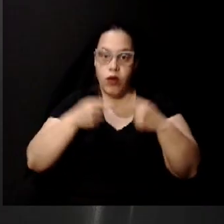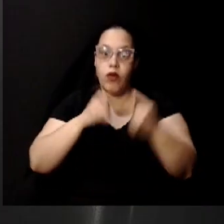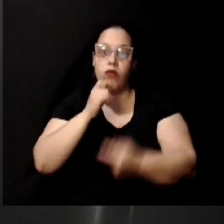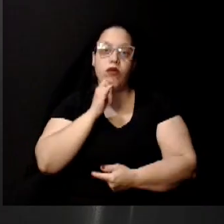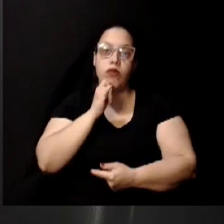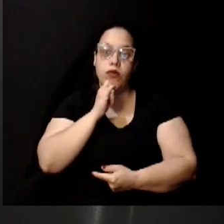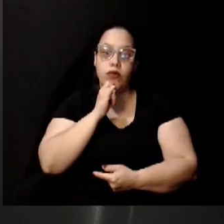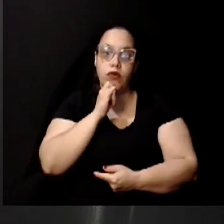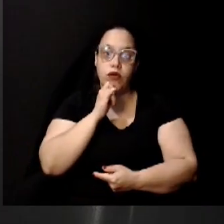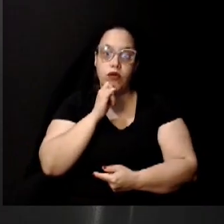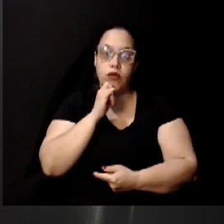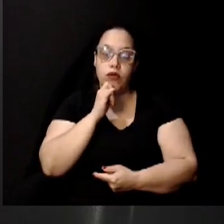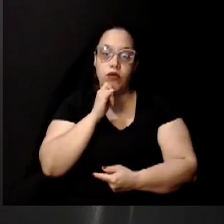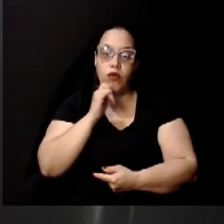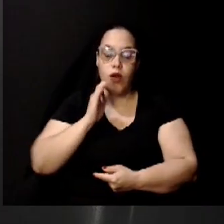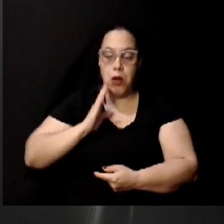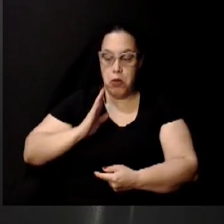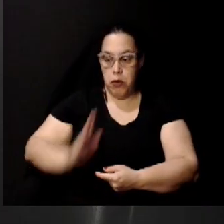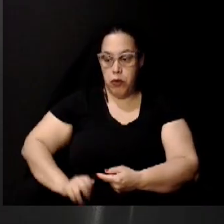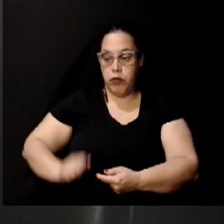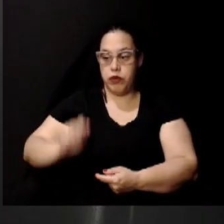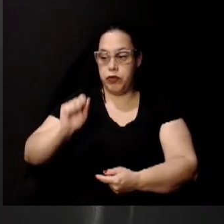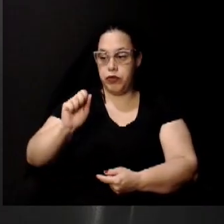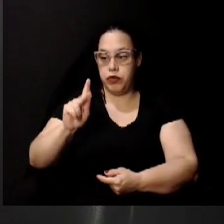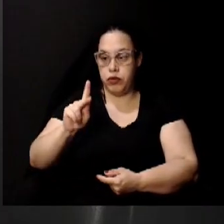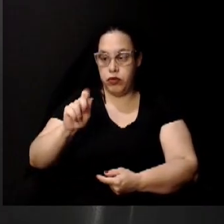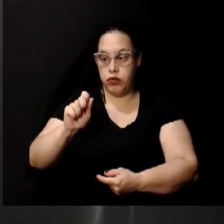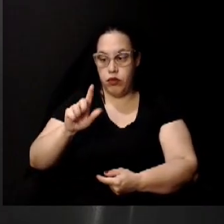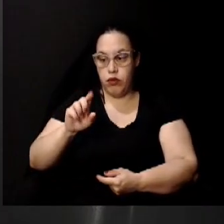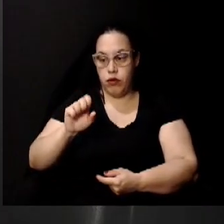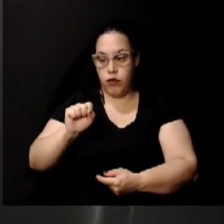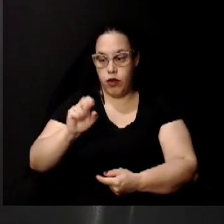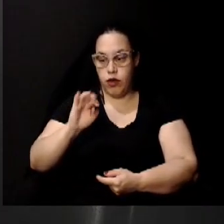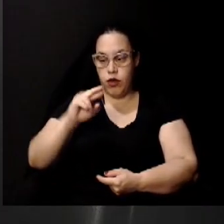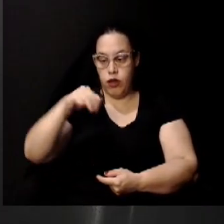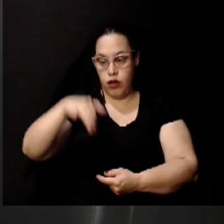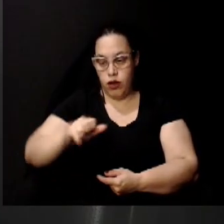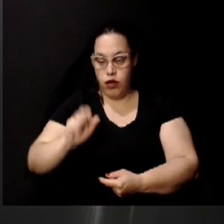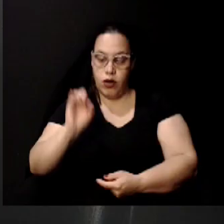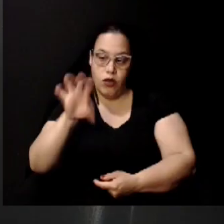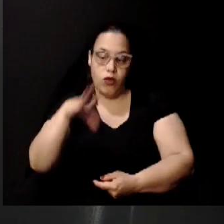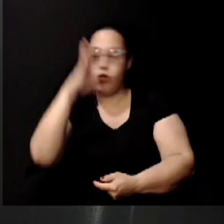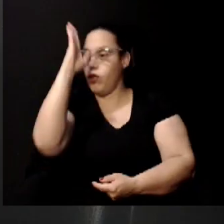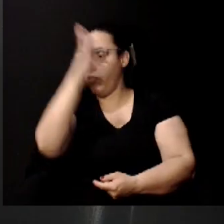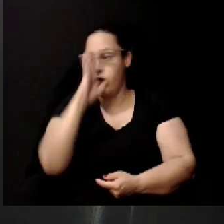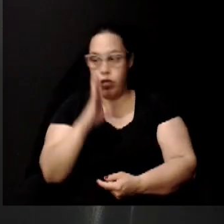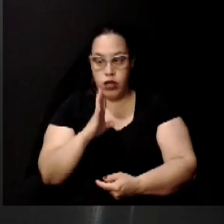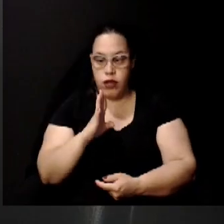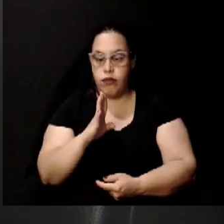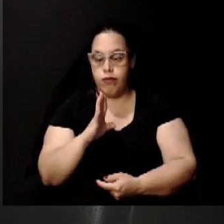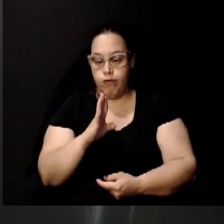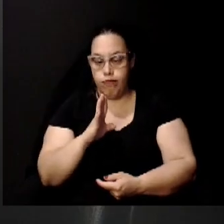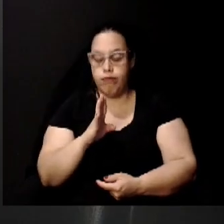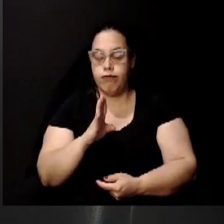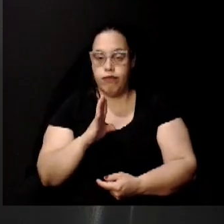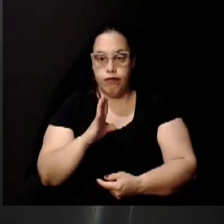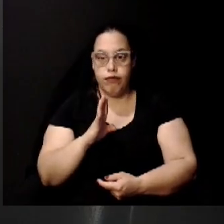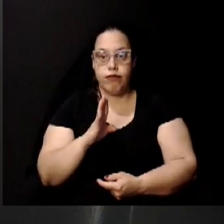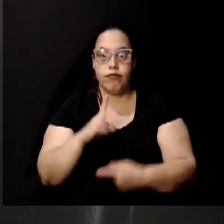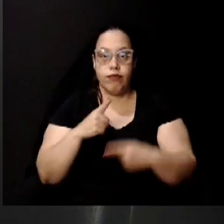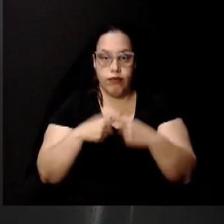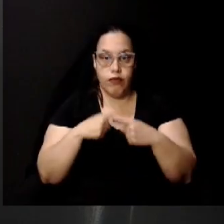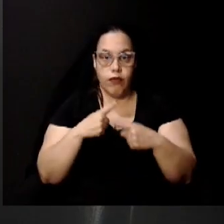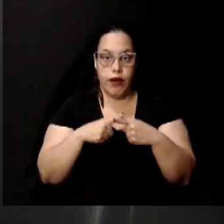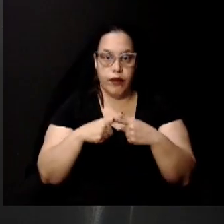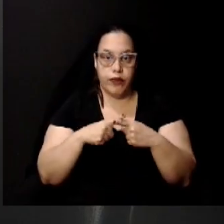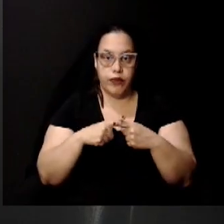Palestina, né, que é um tema, uma preocupação da juventude, não só no Brasil, né, mas porque, aliás, não tem como